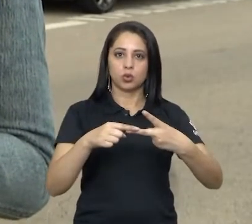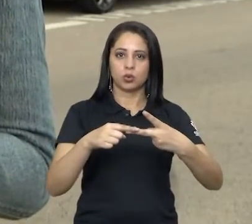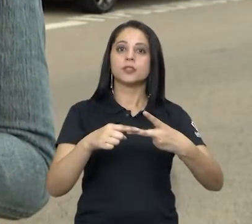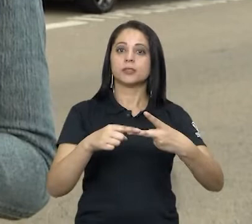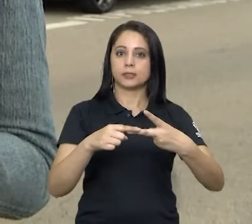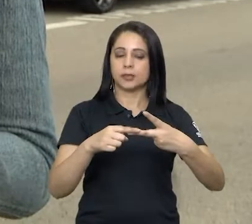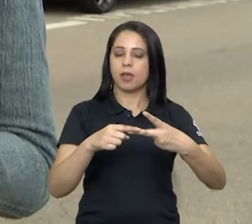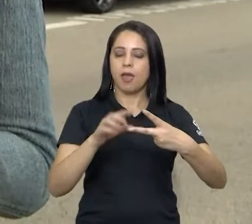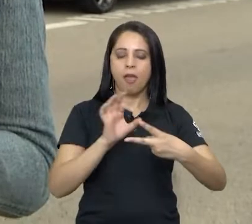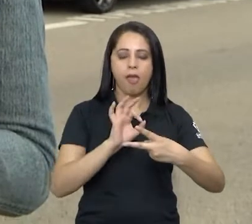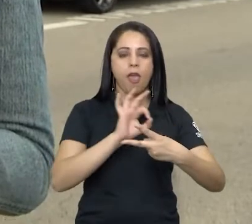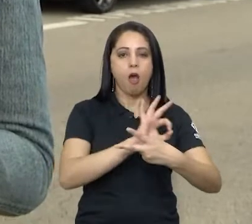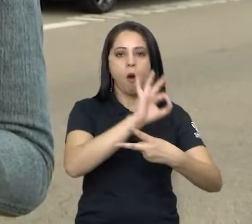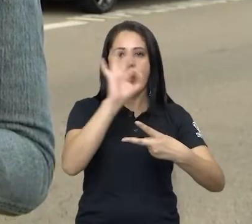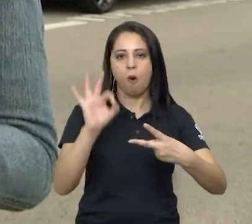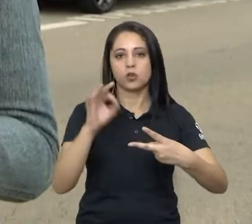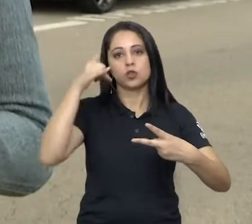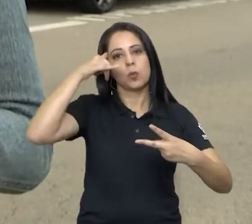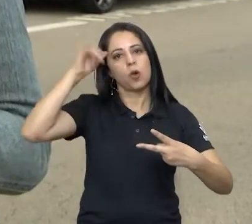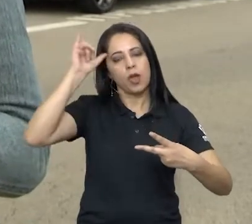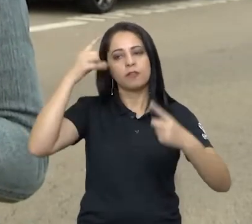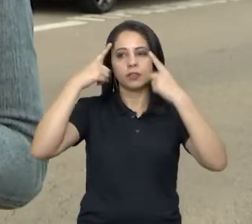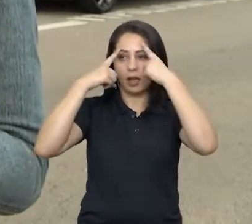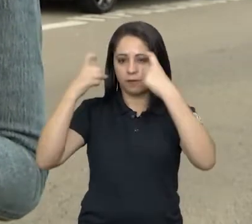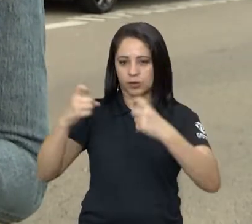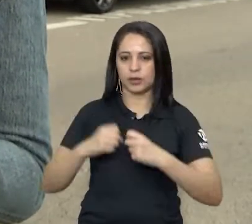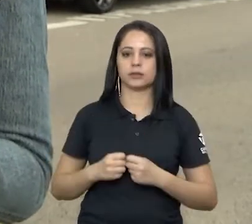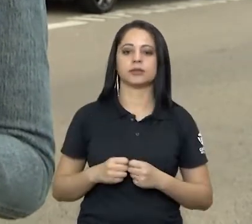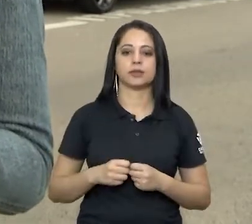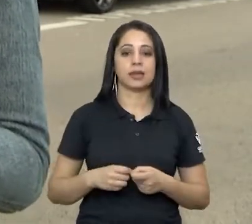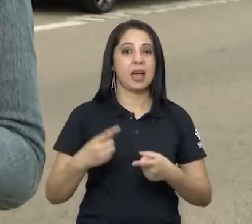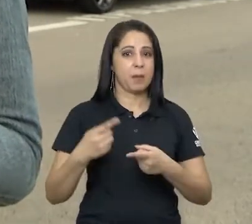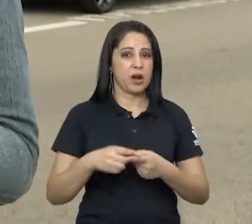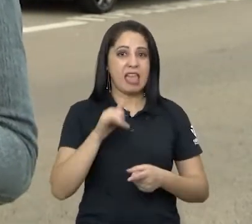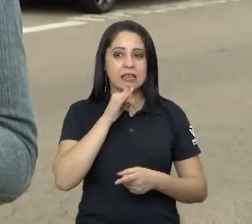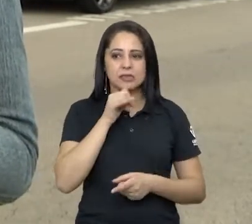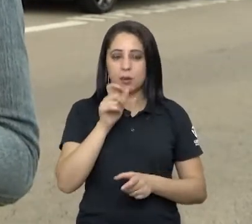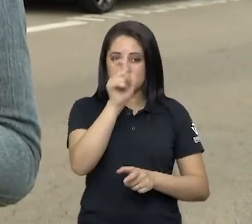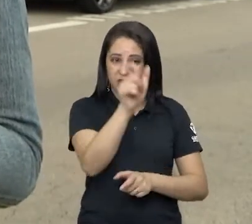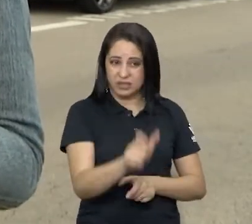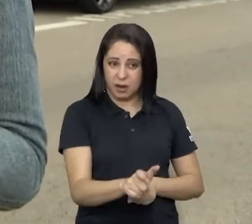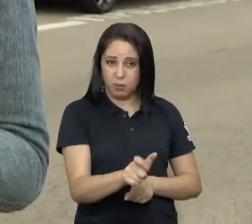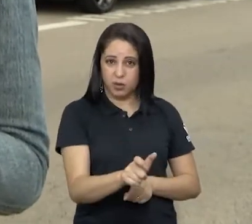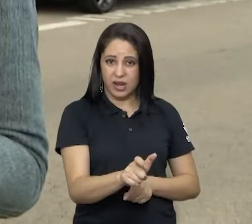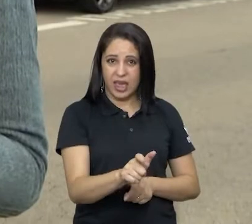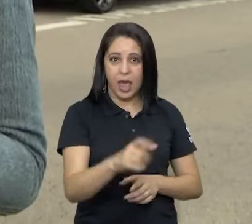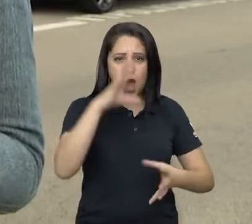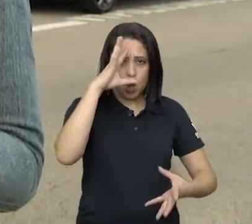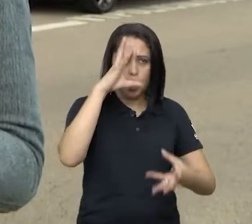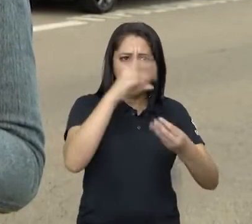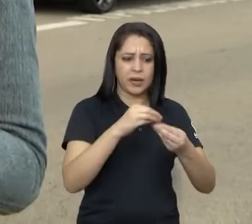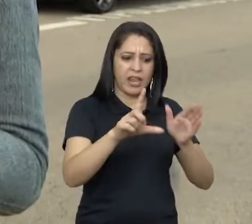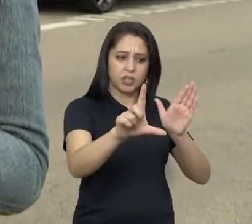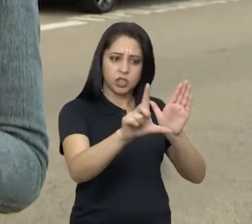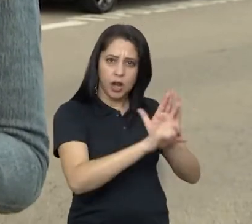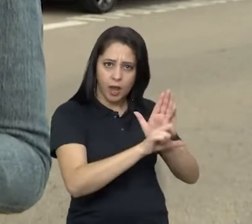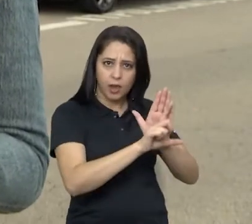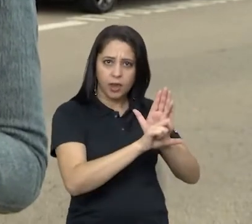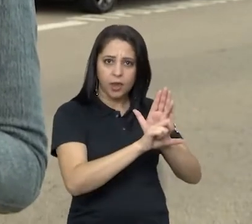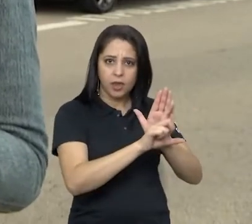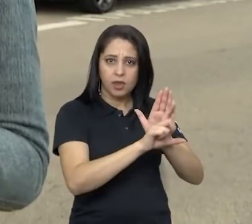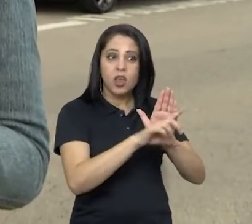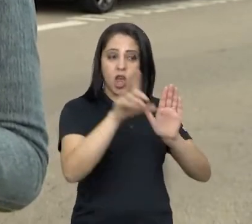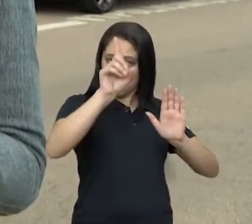violência, criando uma espécie de barreira entre vítima e agressor. Até porque quando a mulher sabe dos seus direitos e das leis